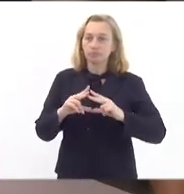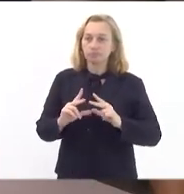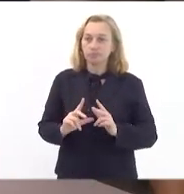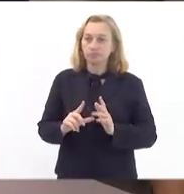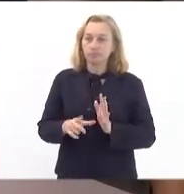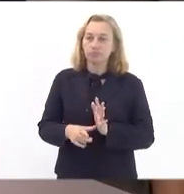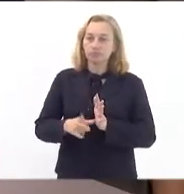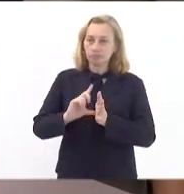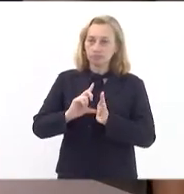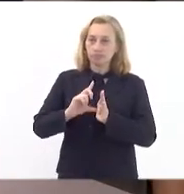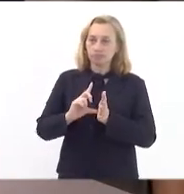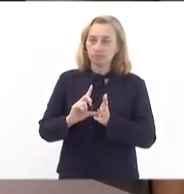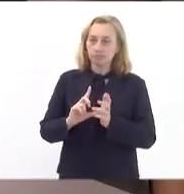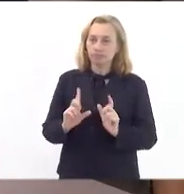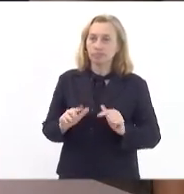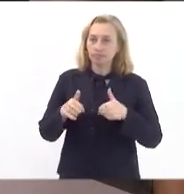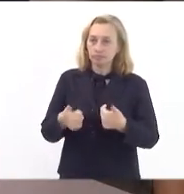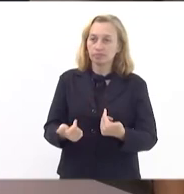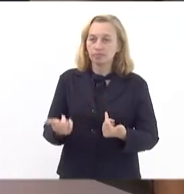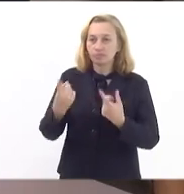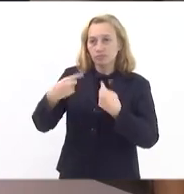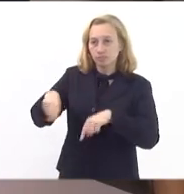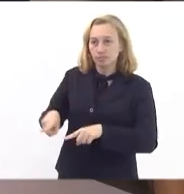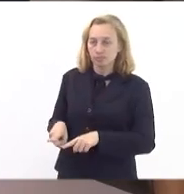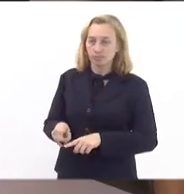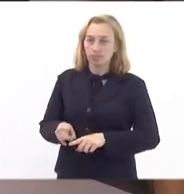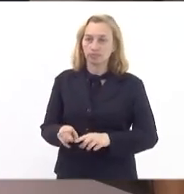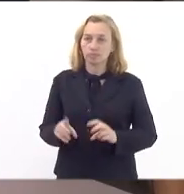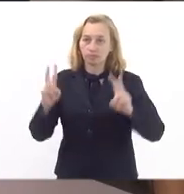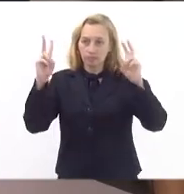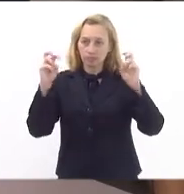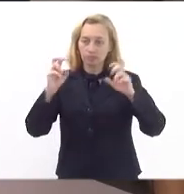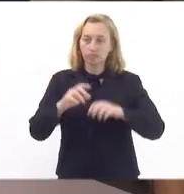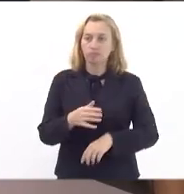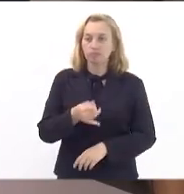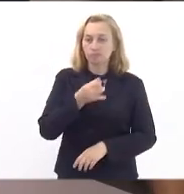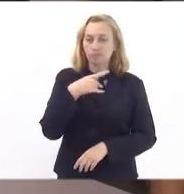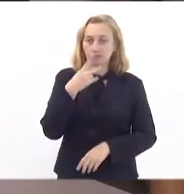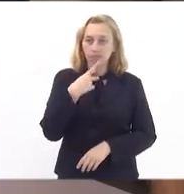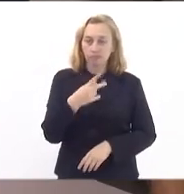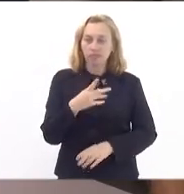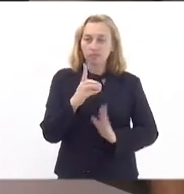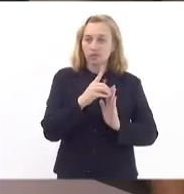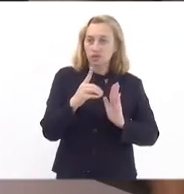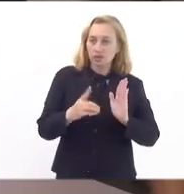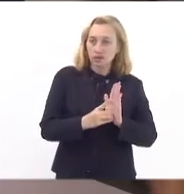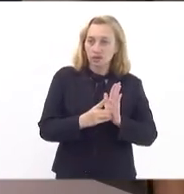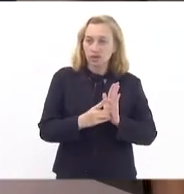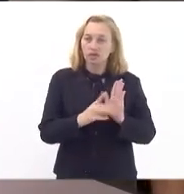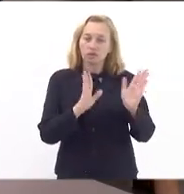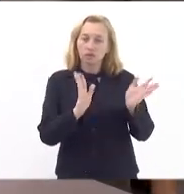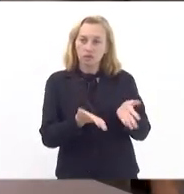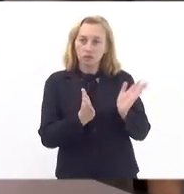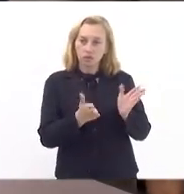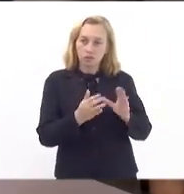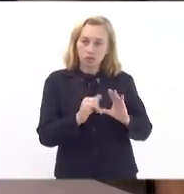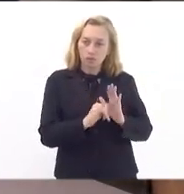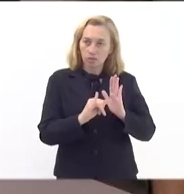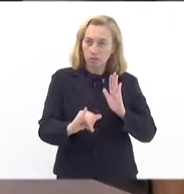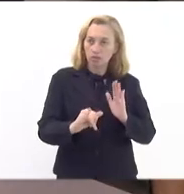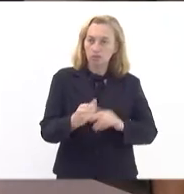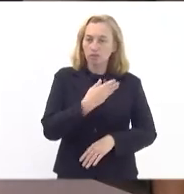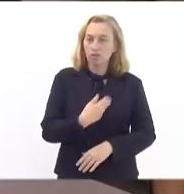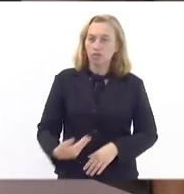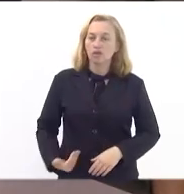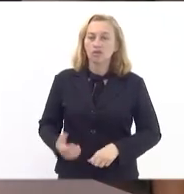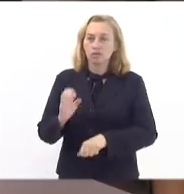medidas muito drásticas contra atividade eu vou dar um exemplo o Decreto que está em curso hoje que foi publicado pelo governo